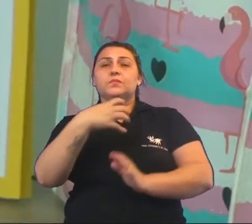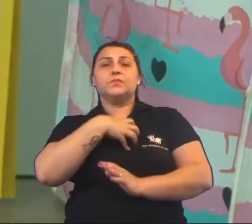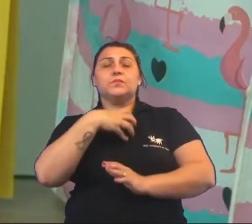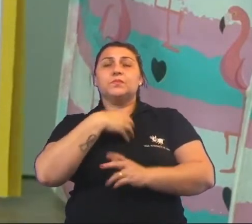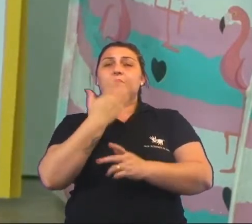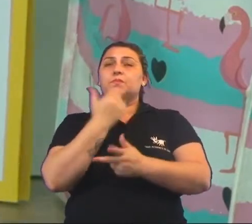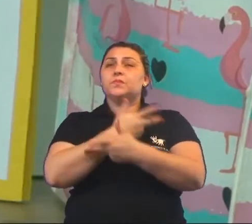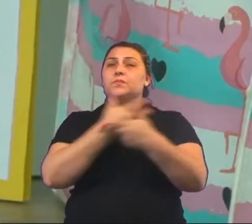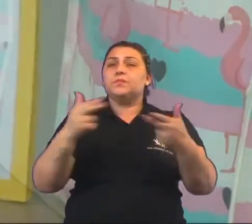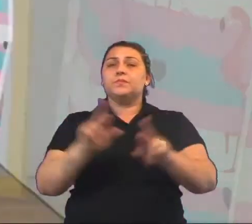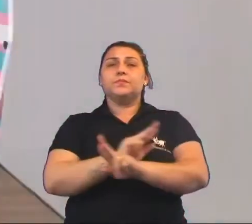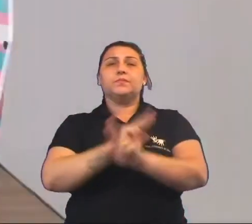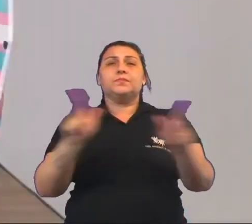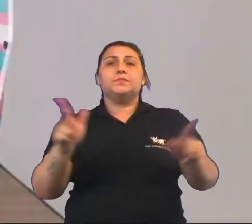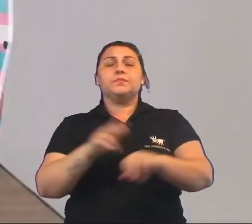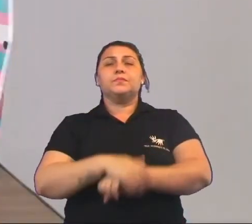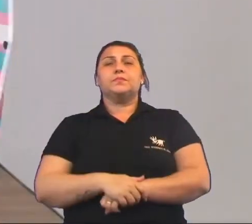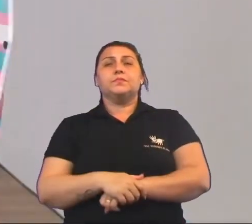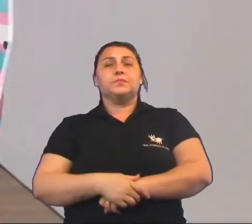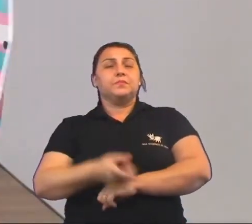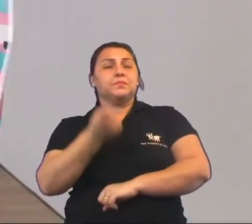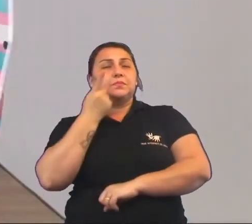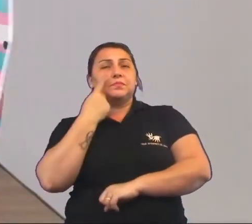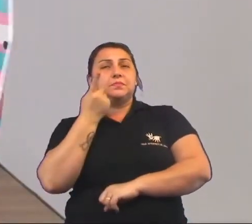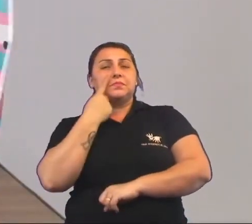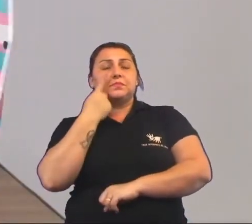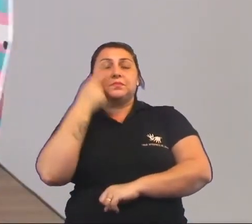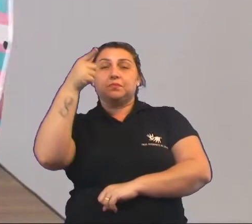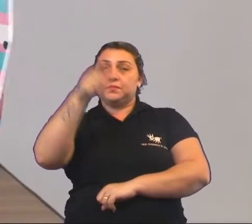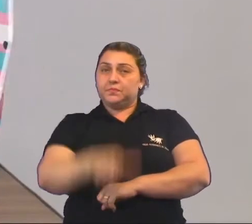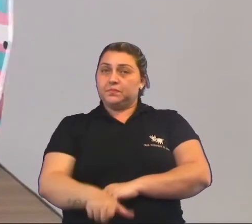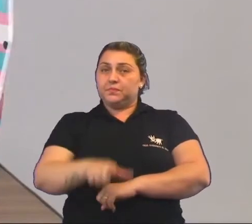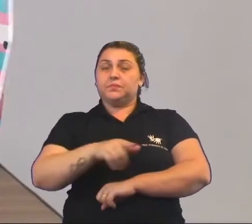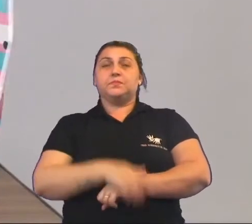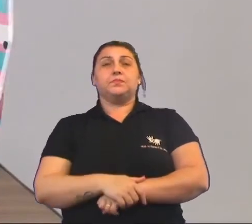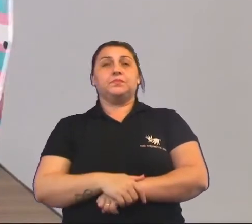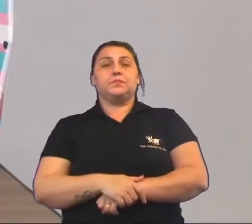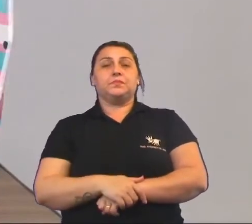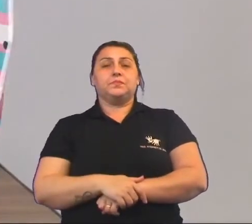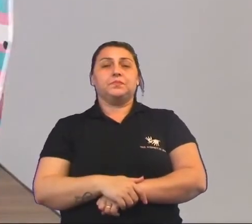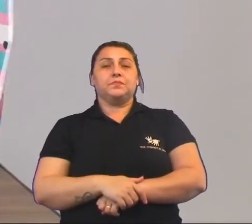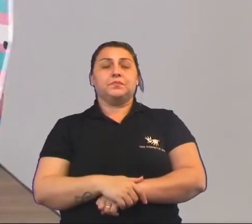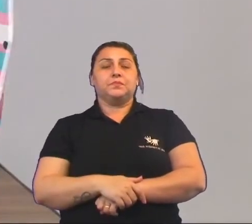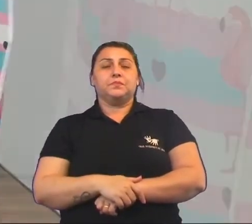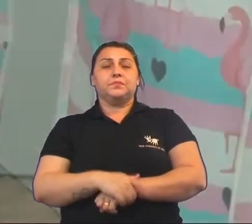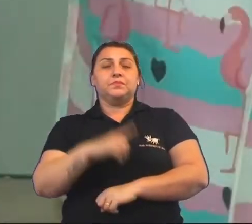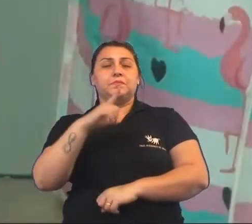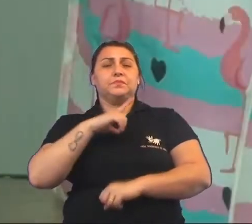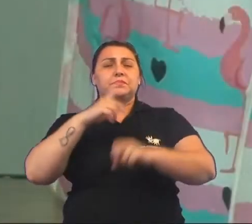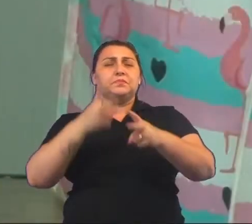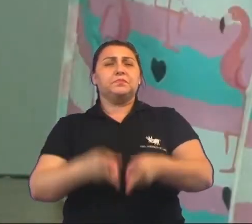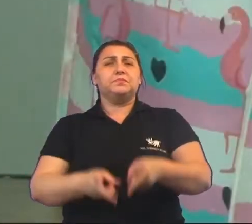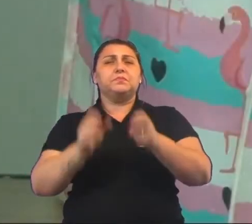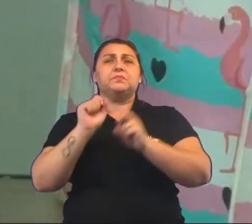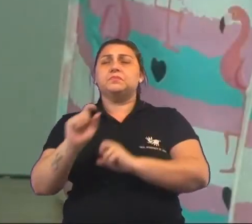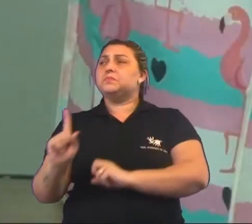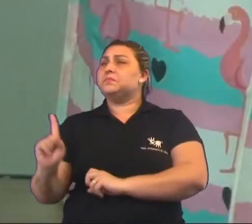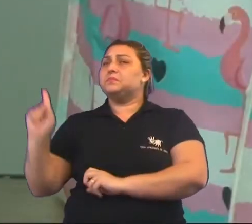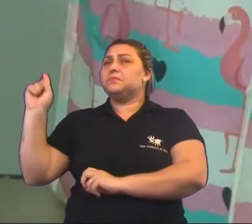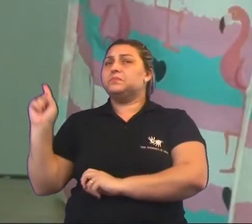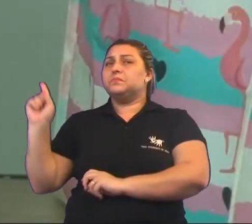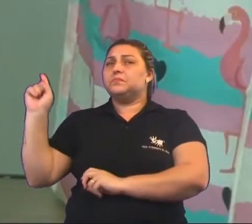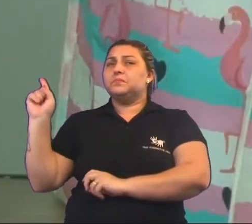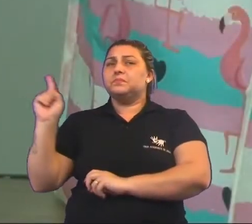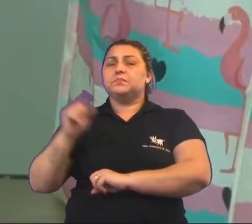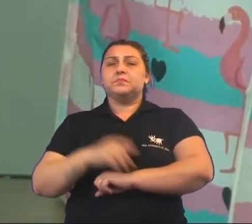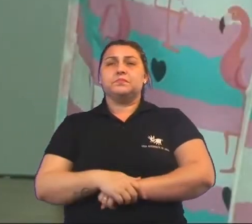cores diferentes. Vamos observar mais um pouco. Aqui nós percebemos o quê?